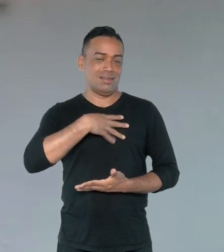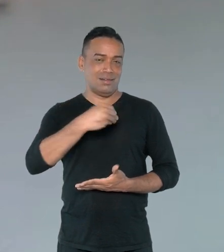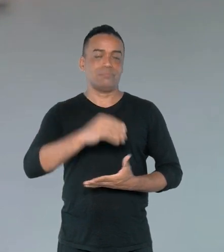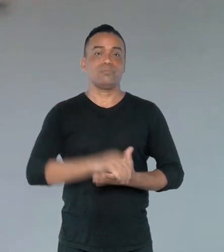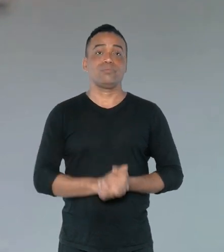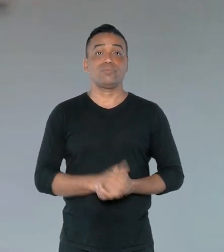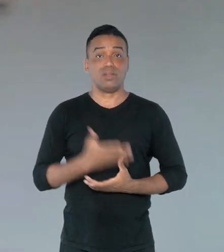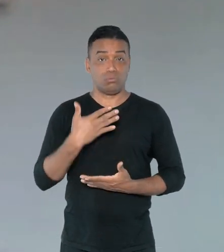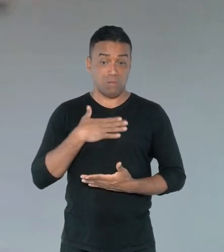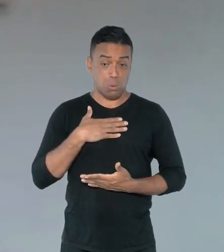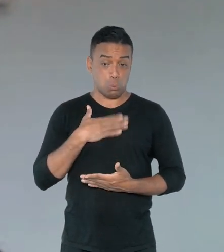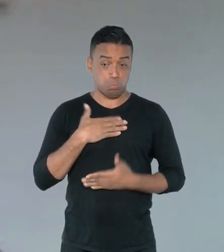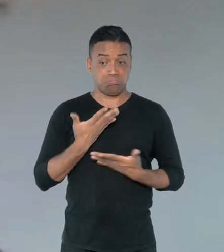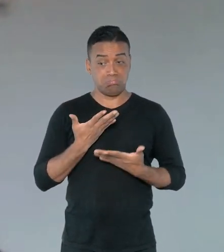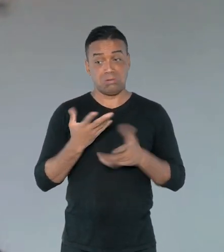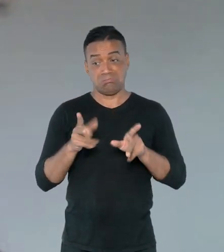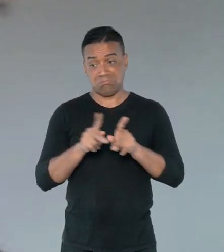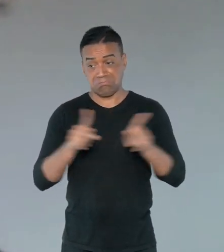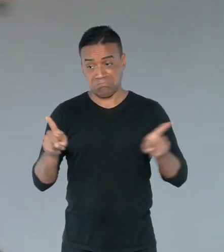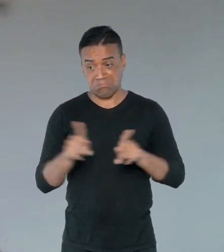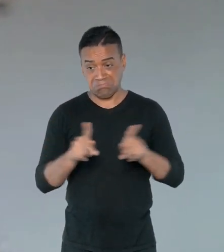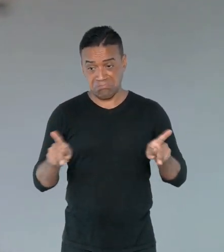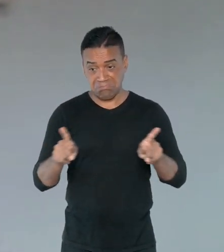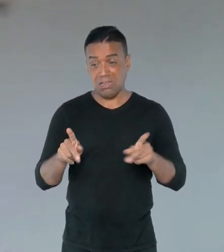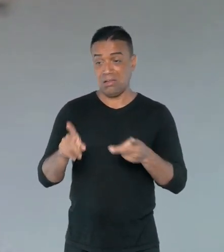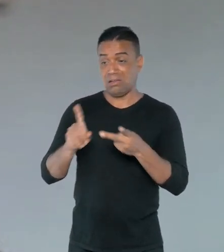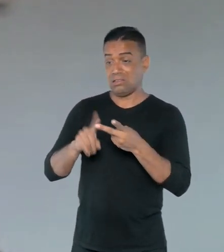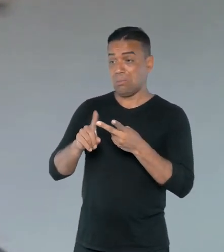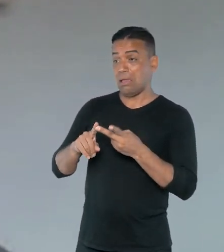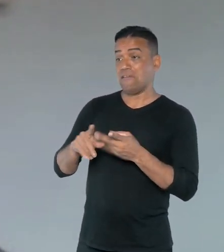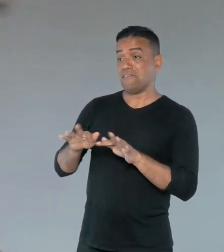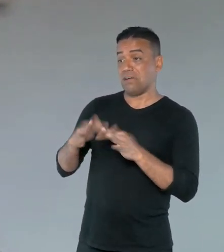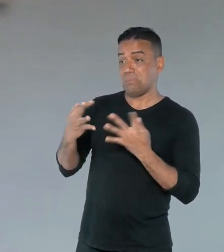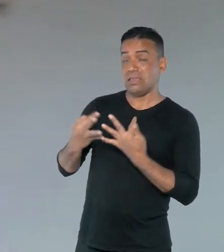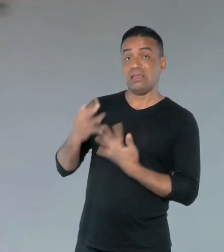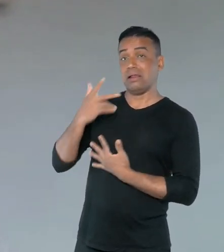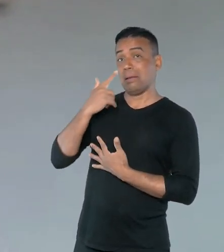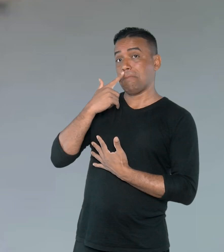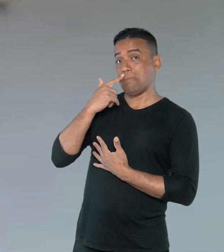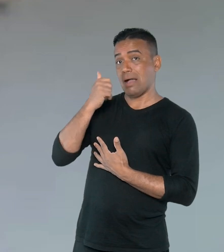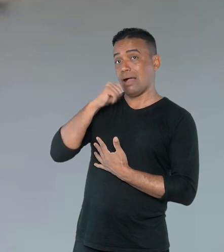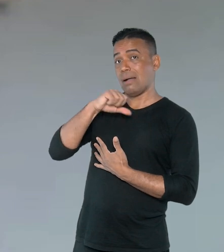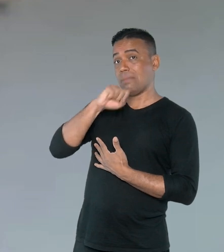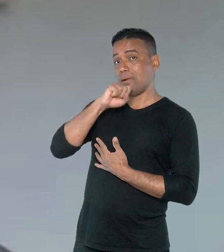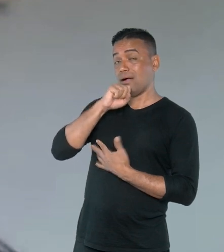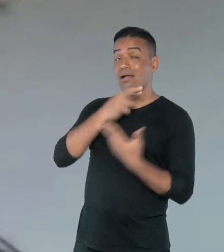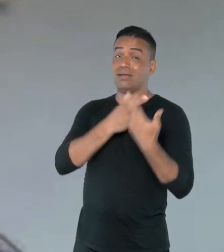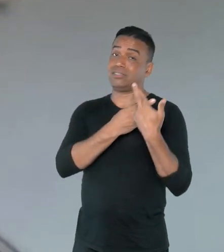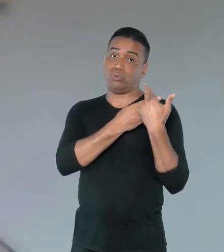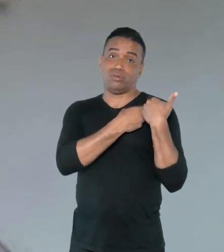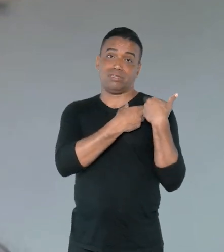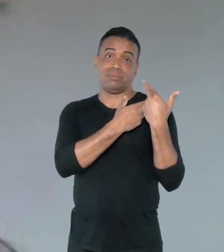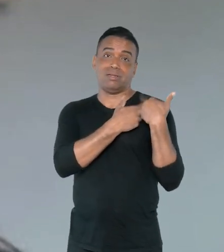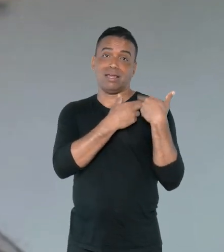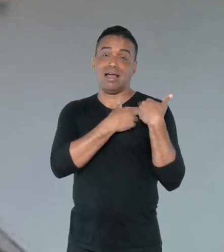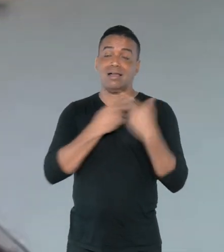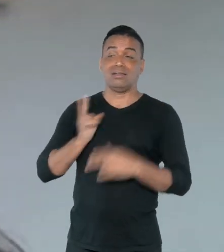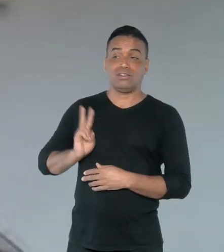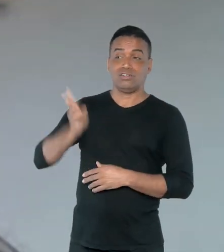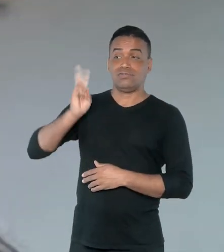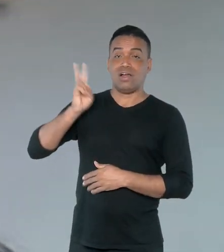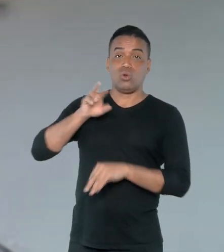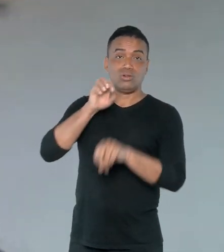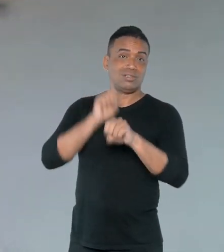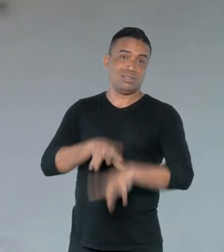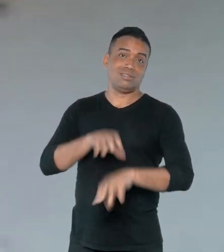enquanto educador, enquanto pais, né, a gente tem essa responsabilidade de passar os nossos valores para os